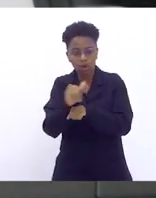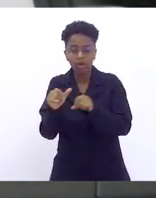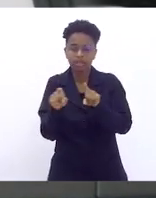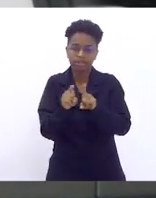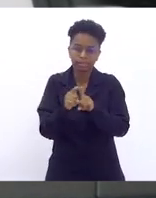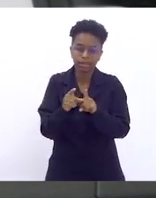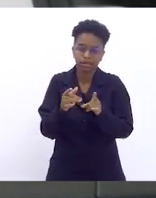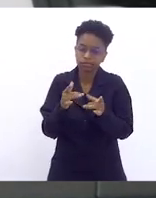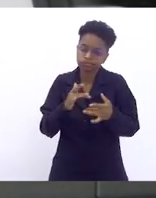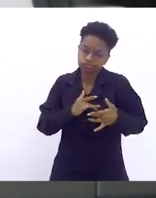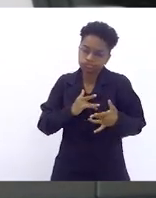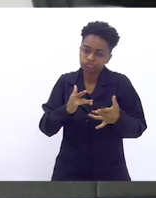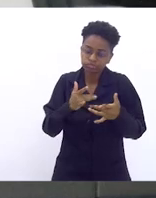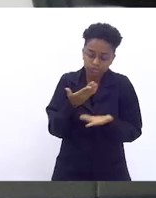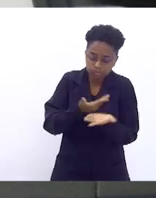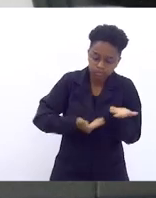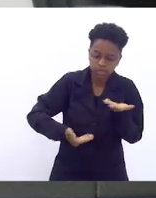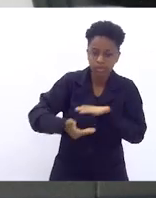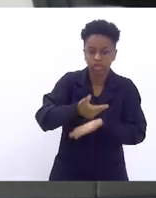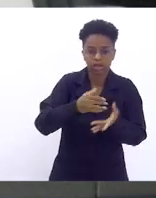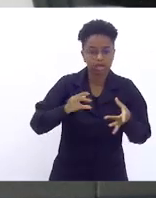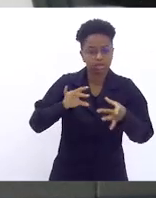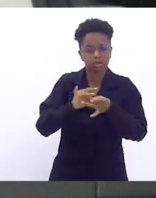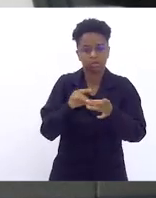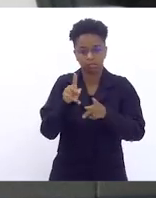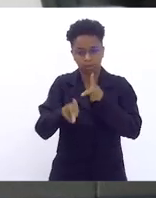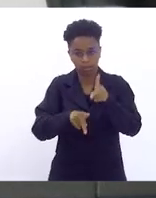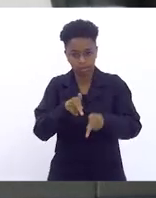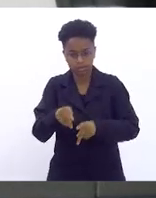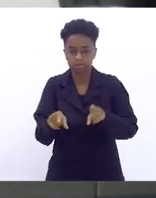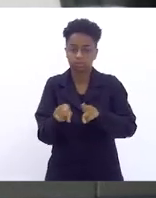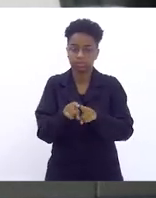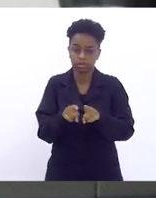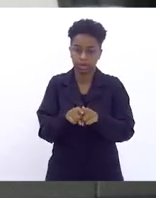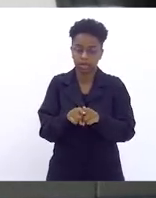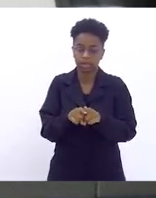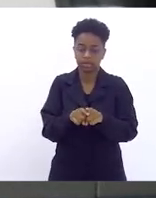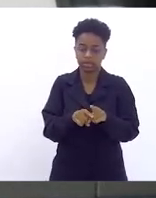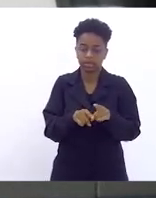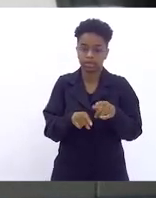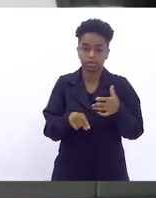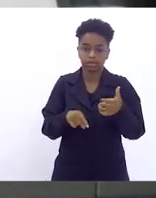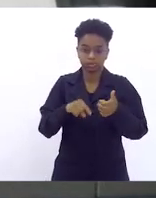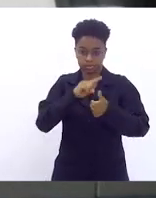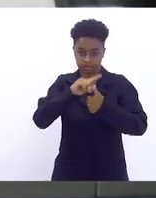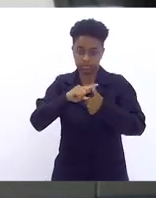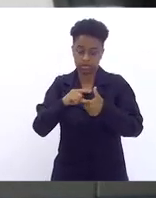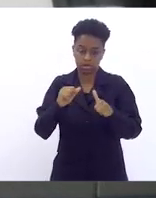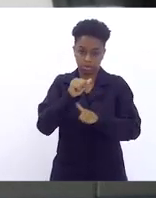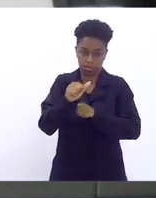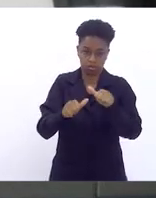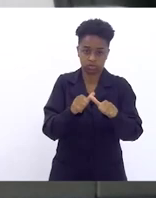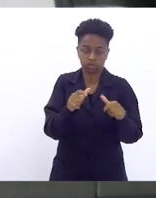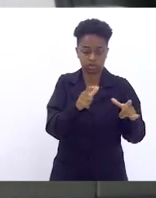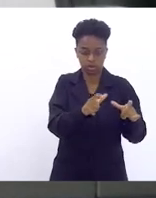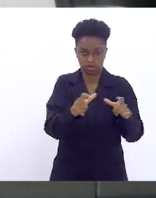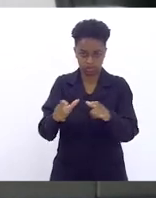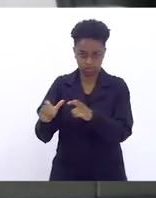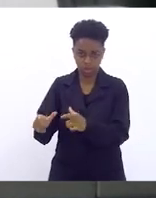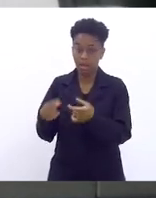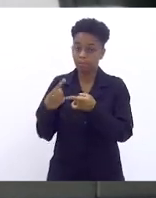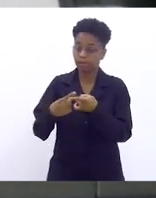amigáveis com a população e a transição demográfica né porque a gente